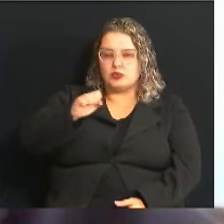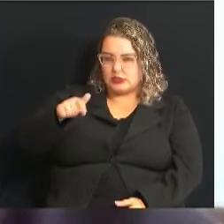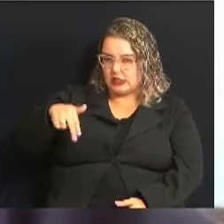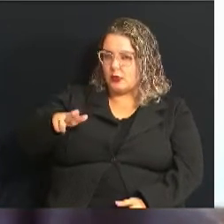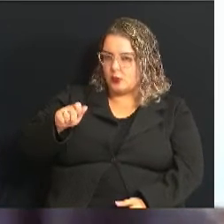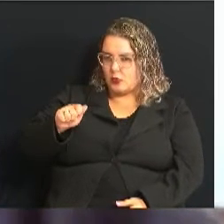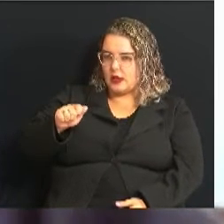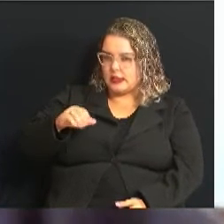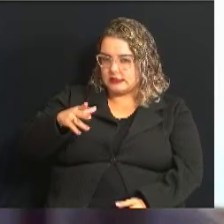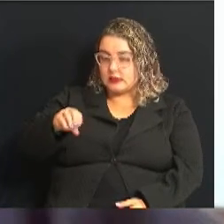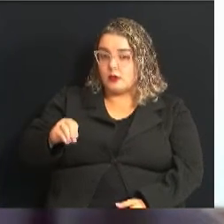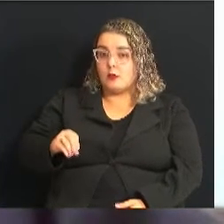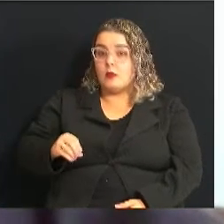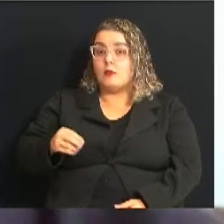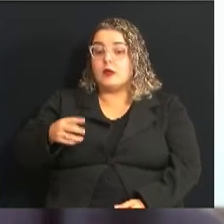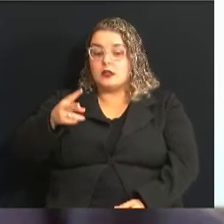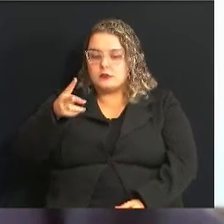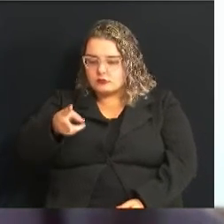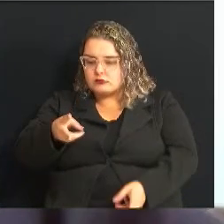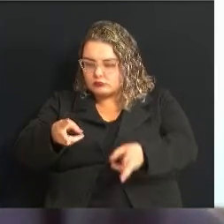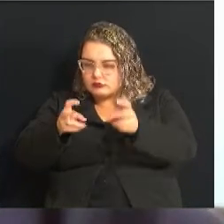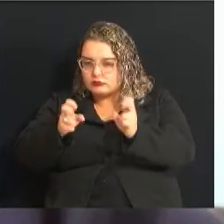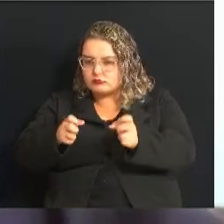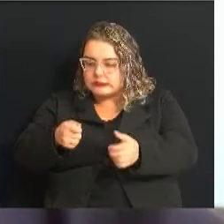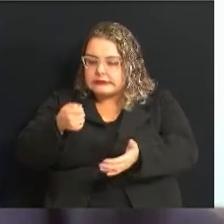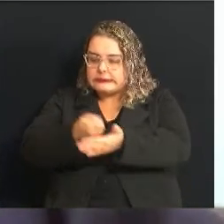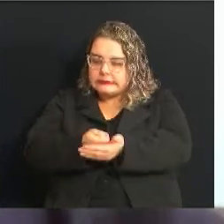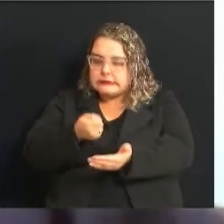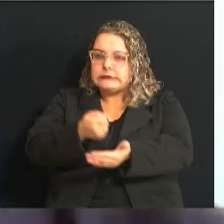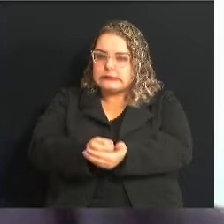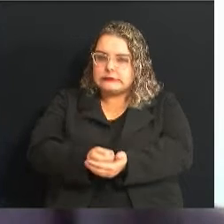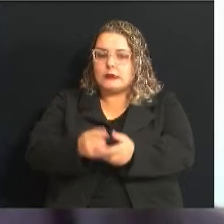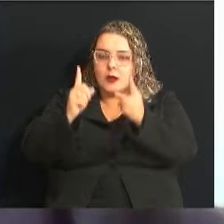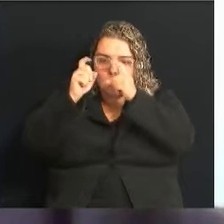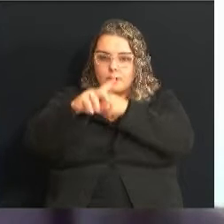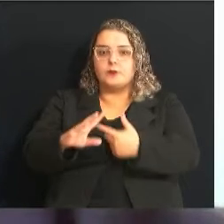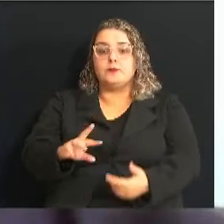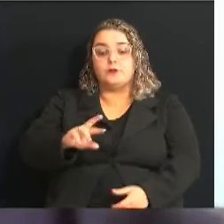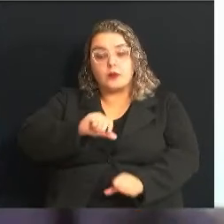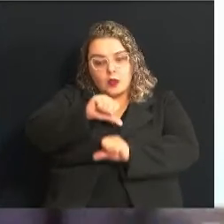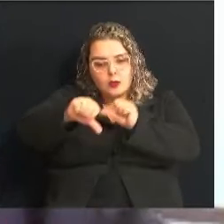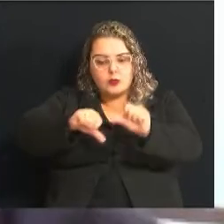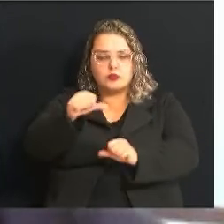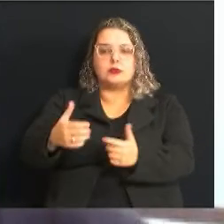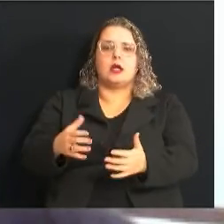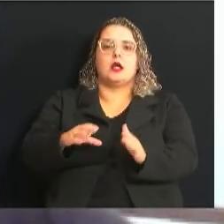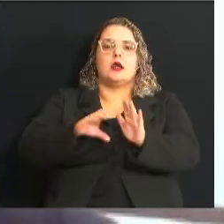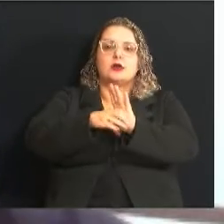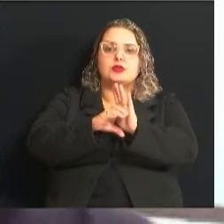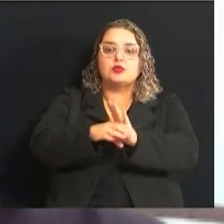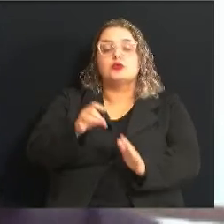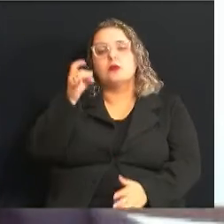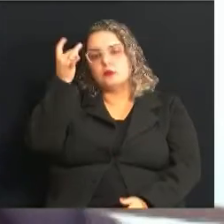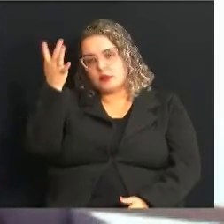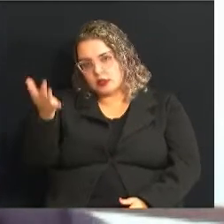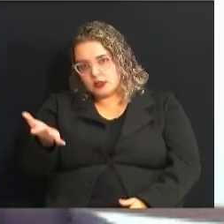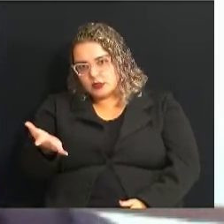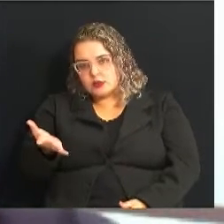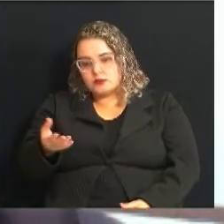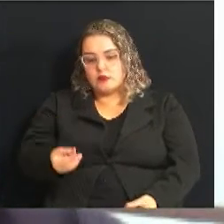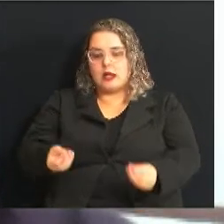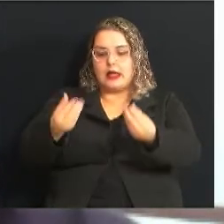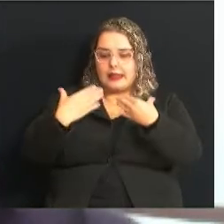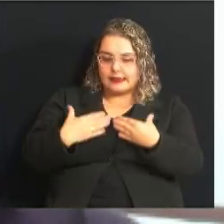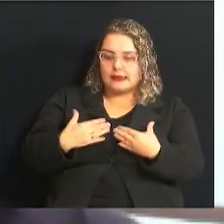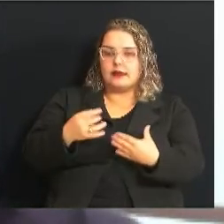que a persistência dele em cima dessa dificuldade vai transformar esse conteúdo num conteúdo fácil, vai trazer facilidade para